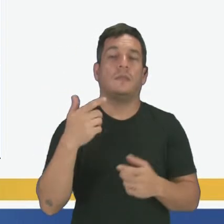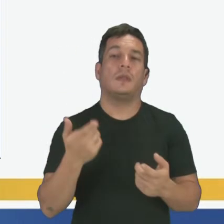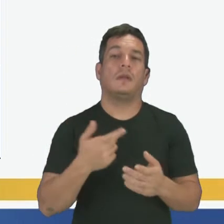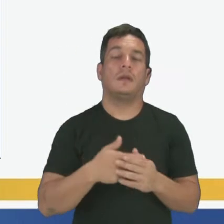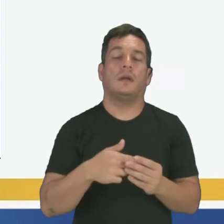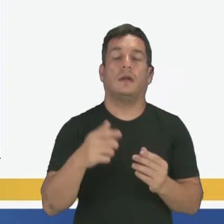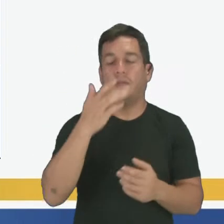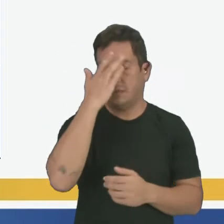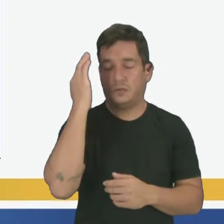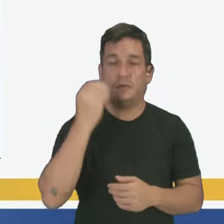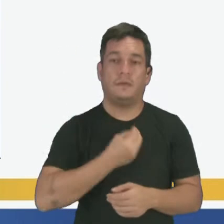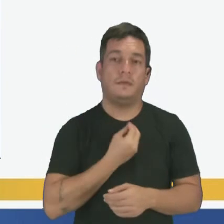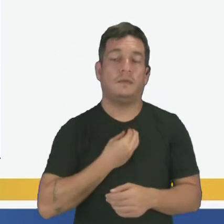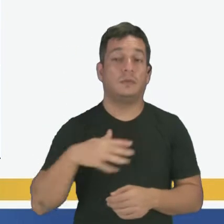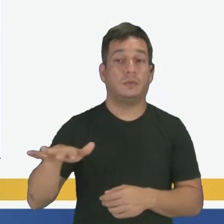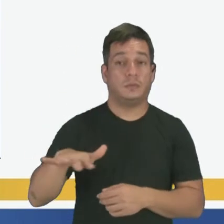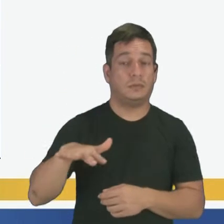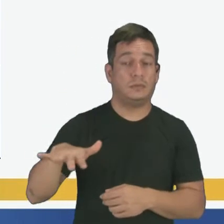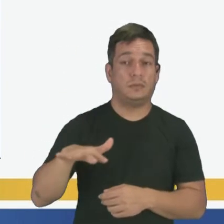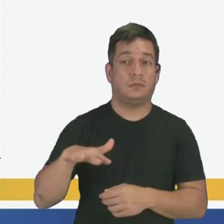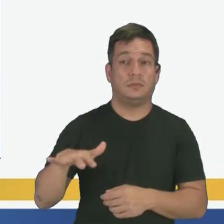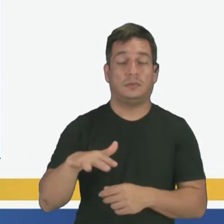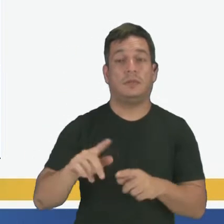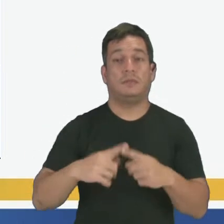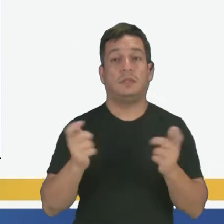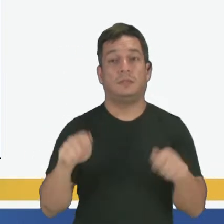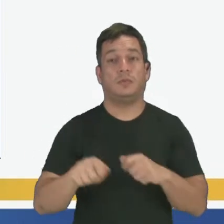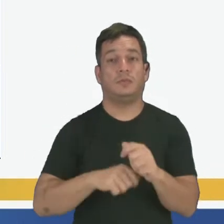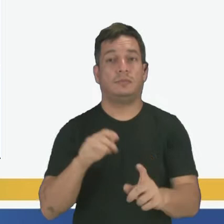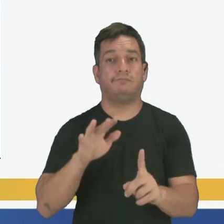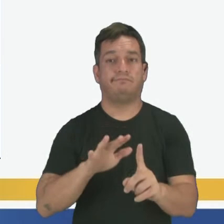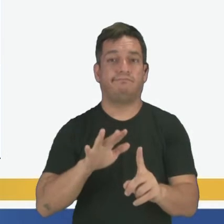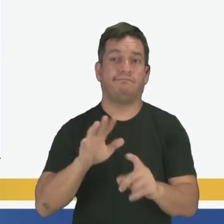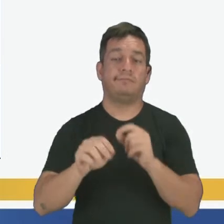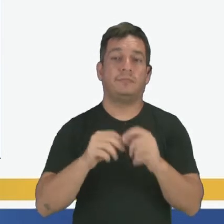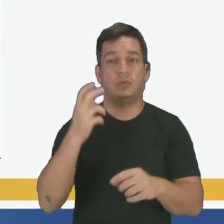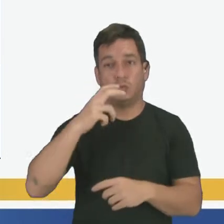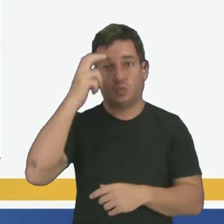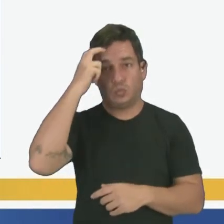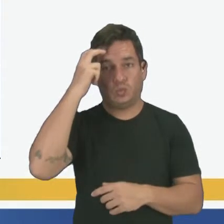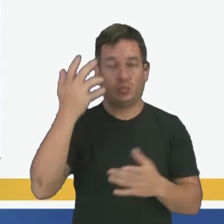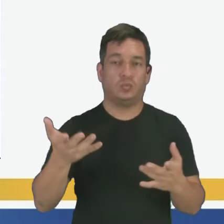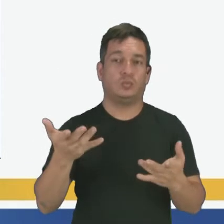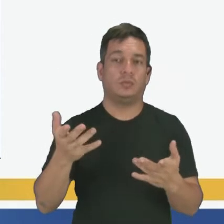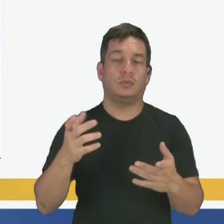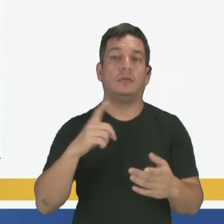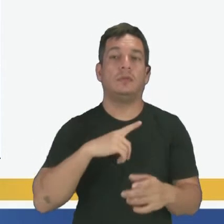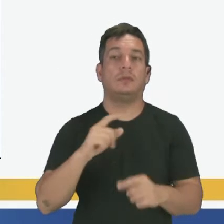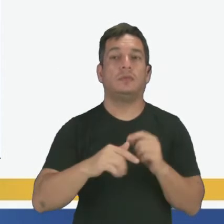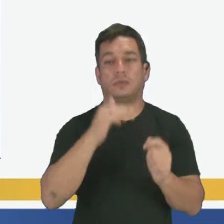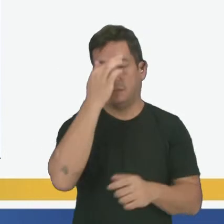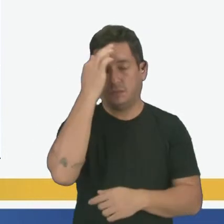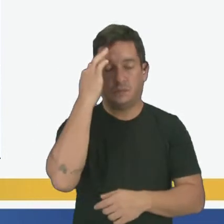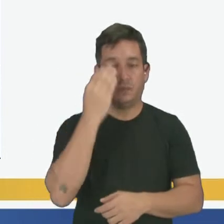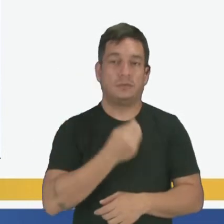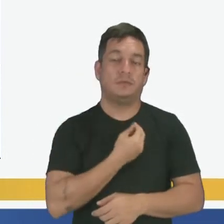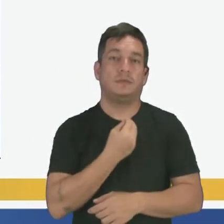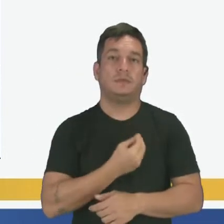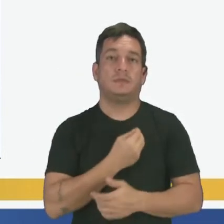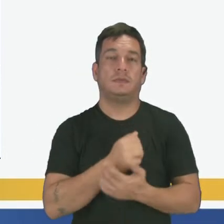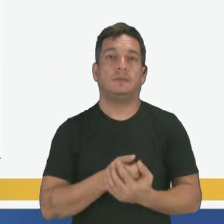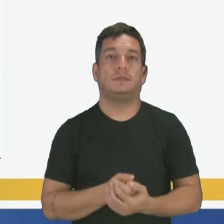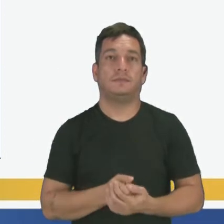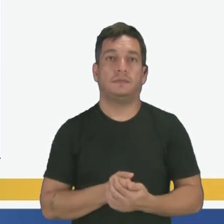cara viva numa determinada sociedade, mas ele pode ser influenciado pelaquela cultura, mesmo ele tendo a sua filosofia de vida,